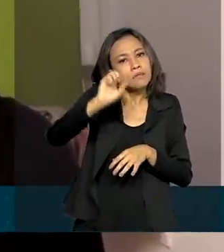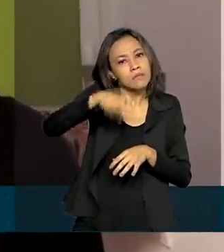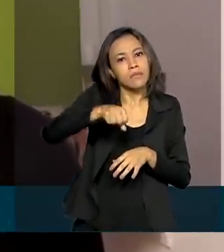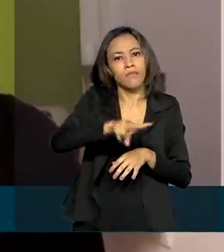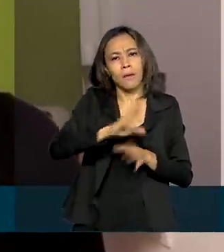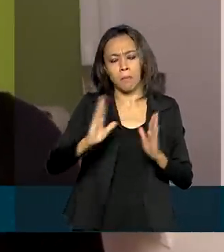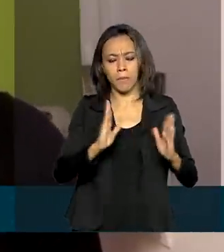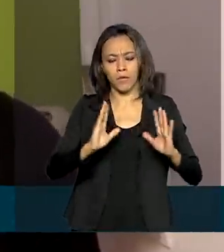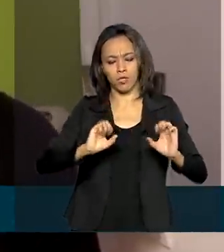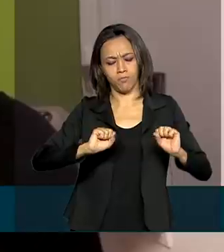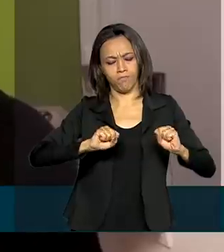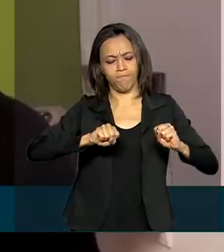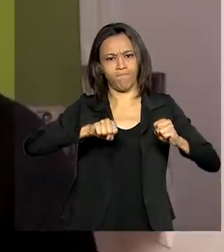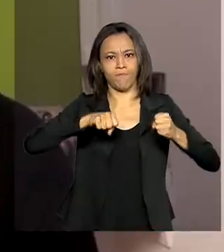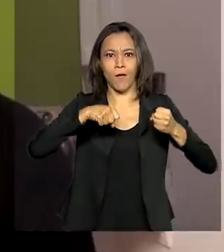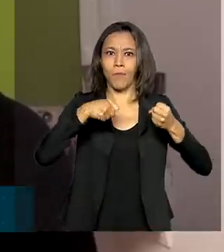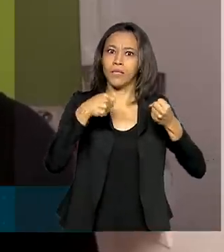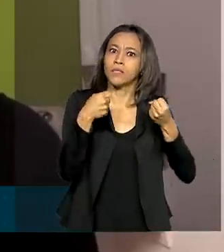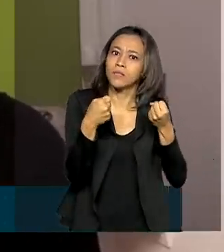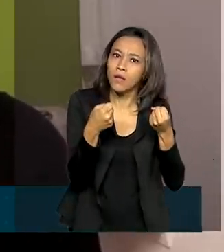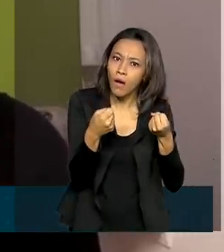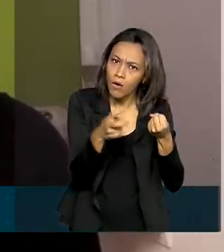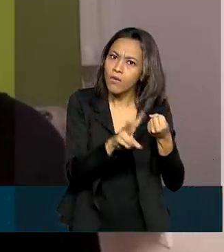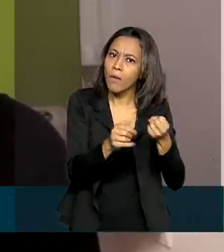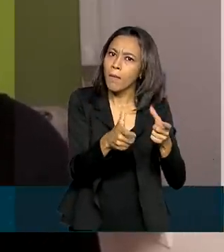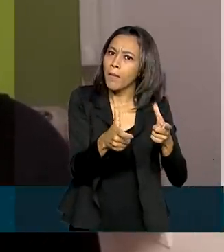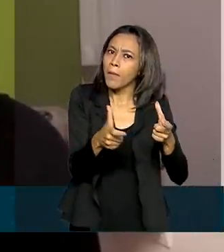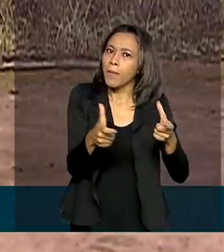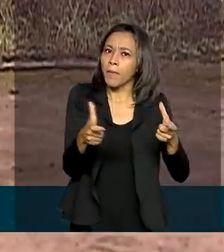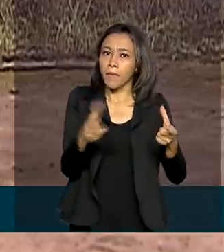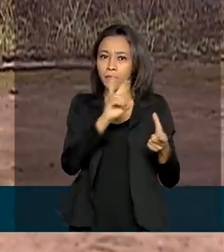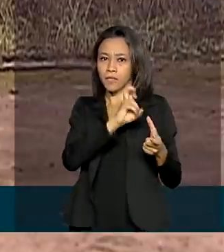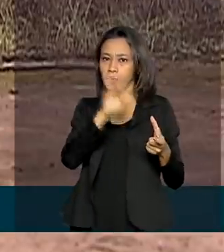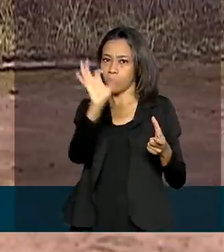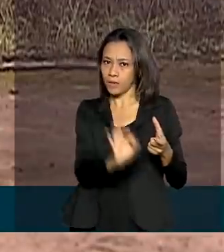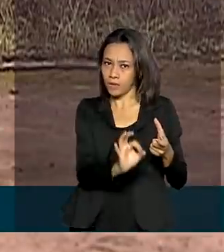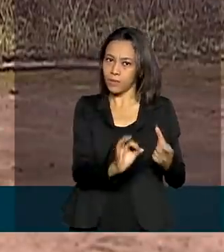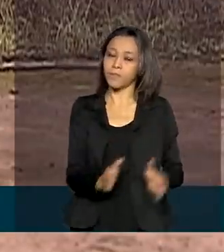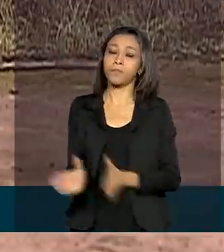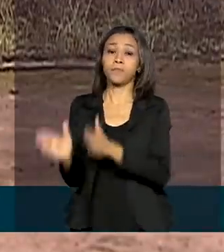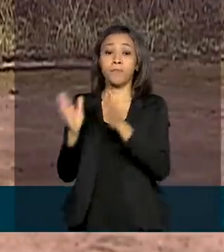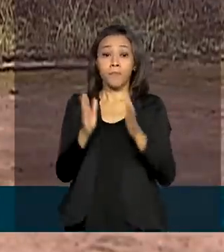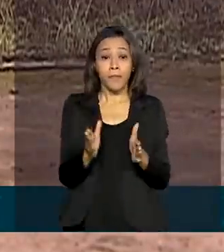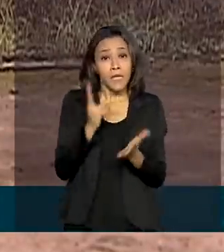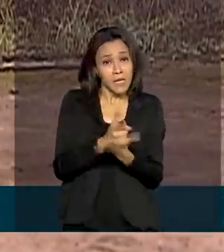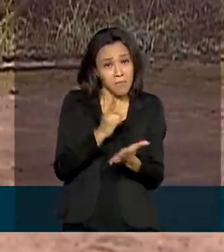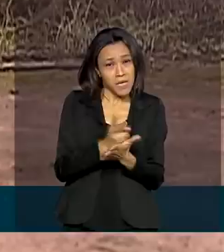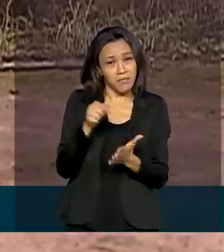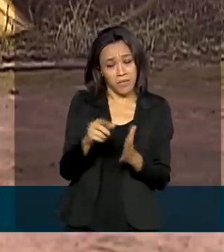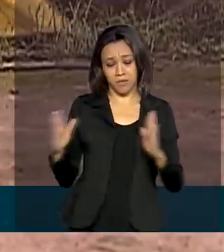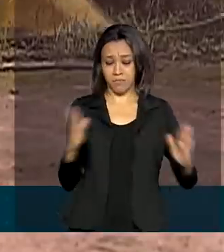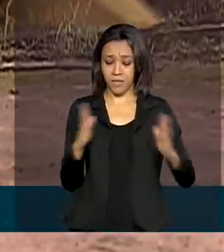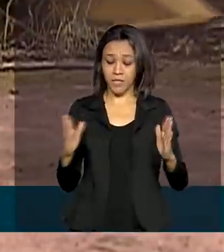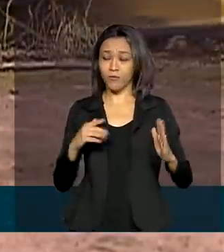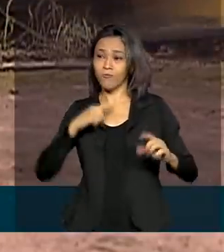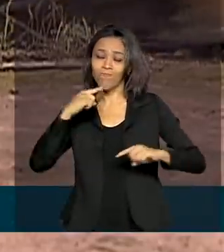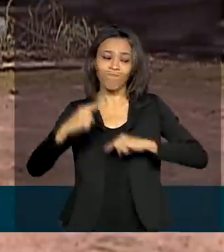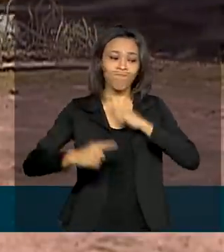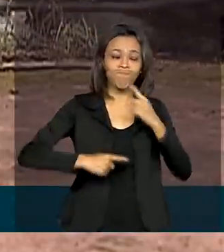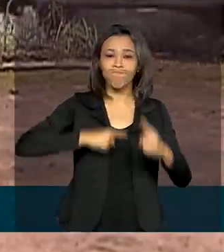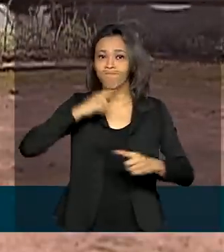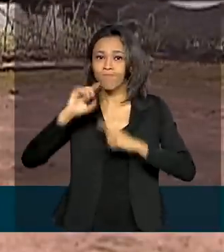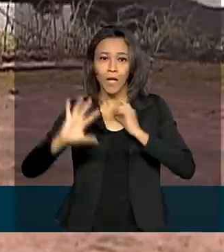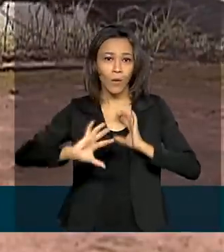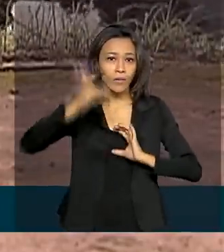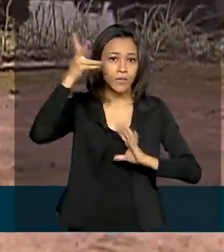recuperação e provavelmente vai ter um crescimento de 5%. E mesmo em tempos de incertezas, o trabalhador do campo encontra